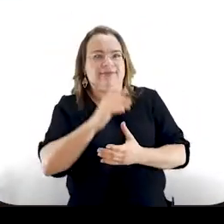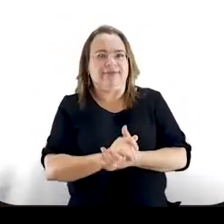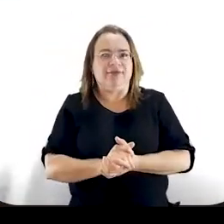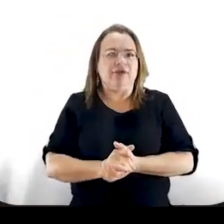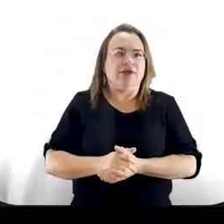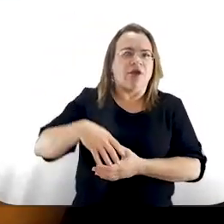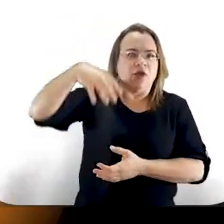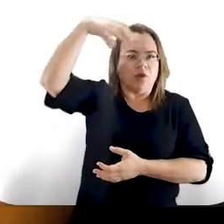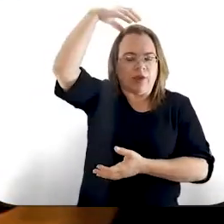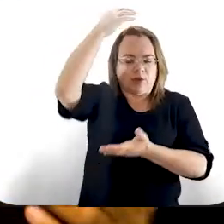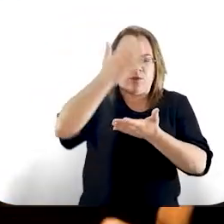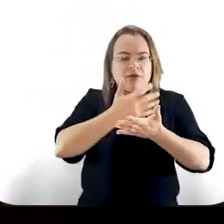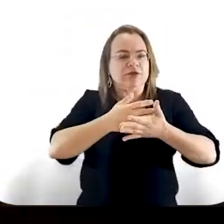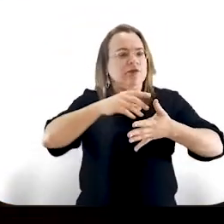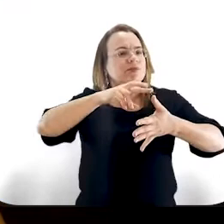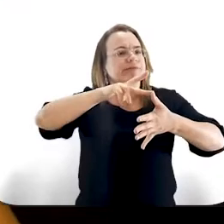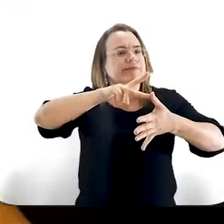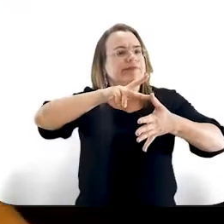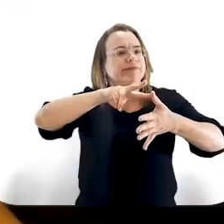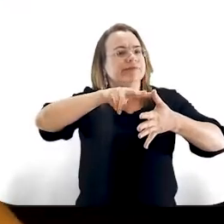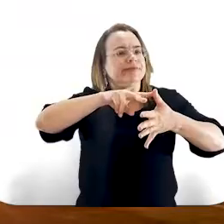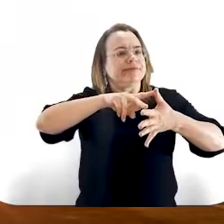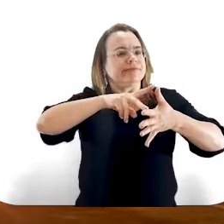O rei, então, começou a descer,